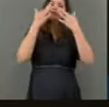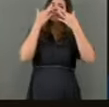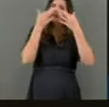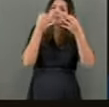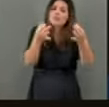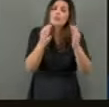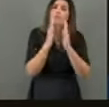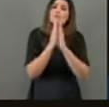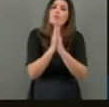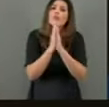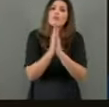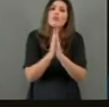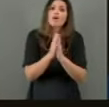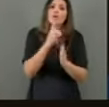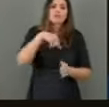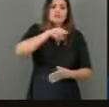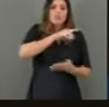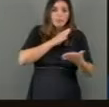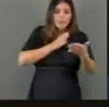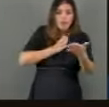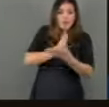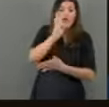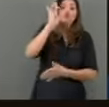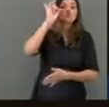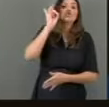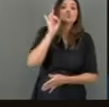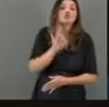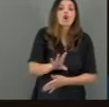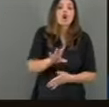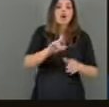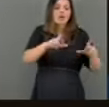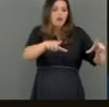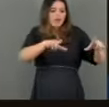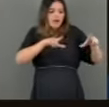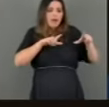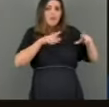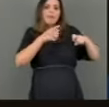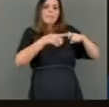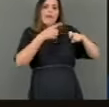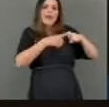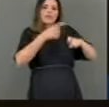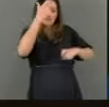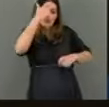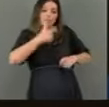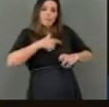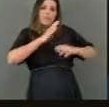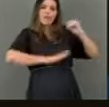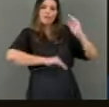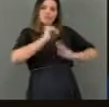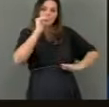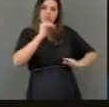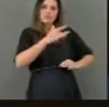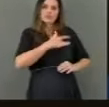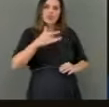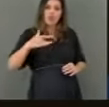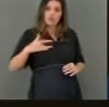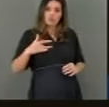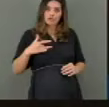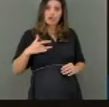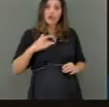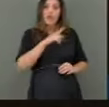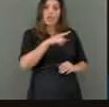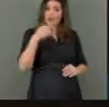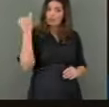Esses pensamentos aprovados estão disponíveis apenas com receita médica de um profissional de saúde licenciado. E